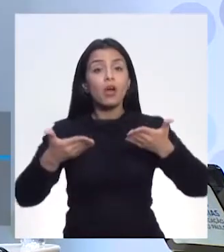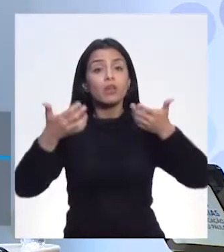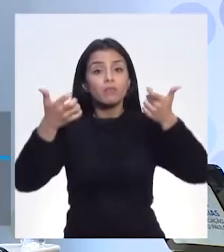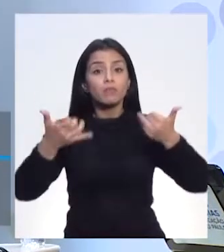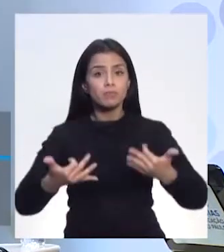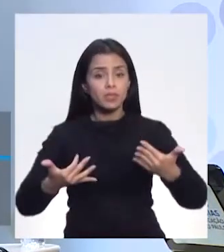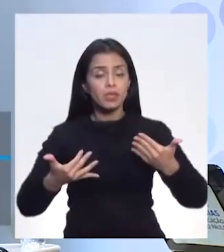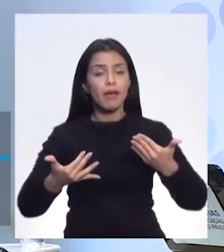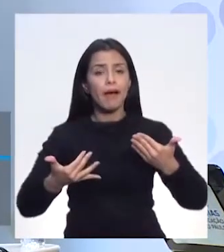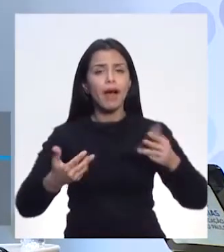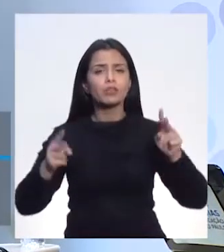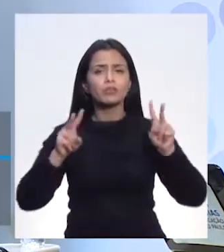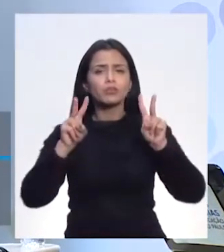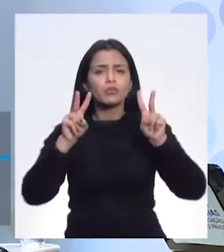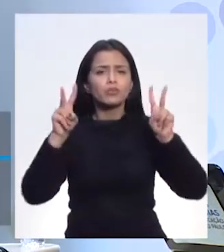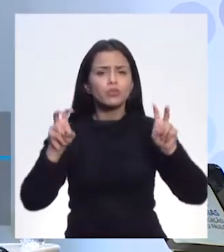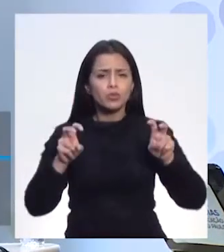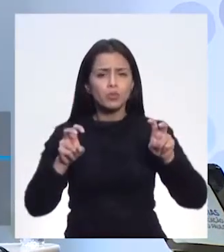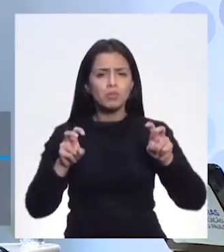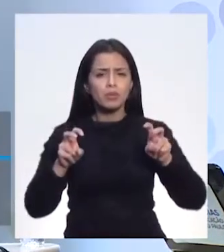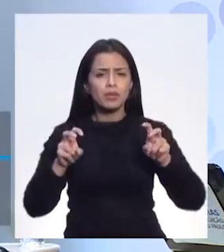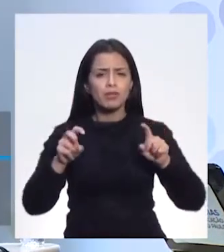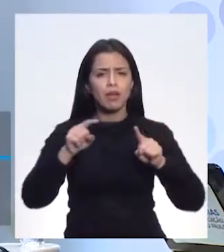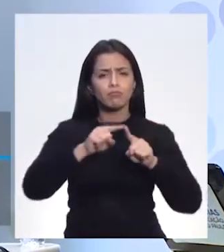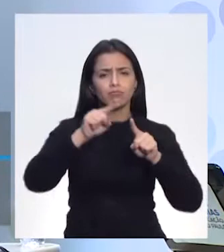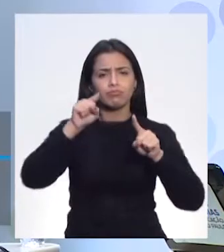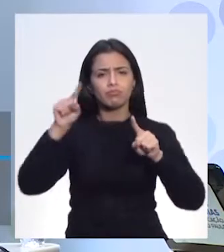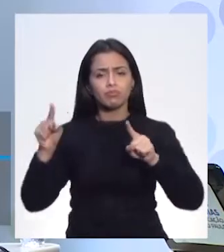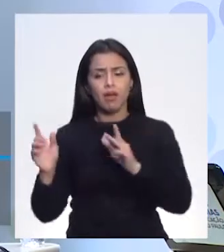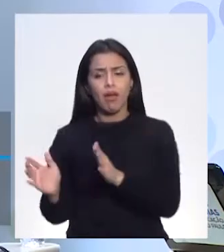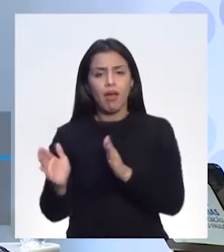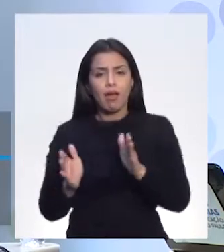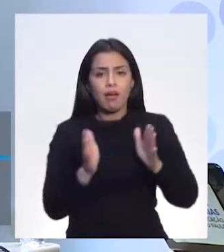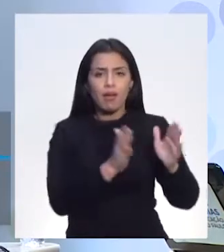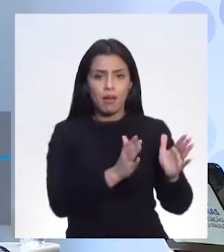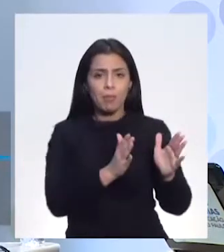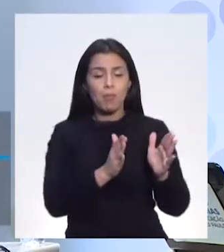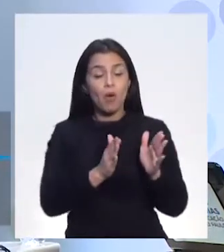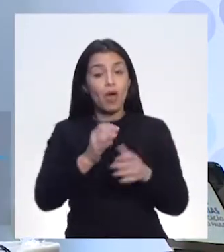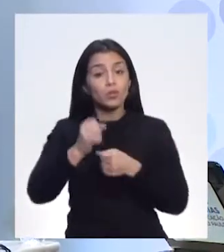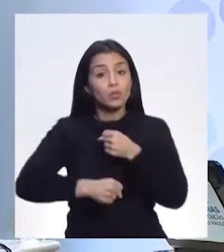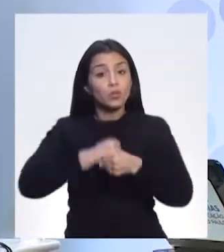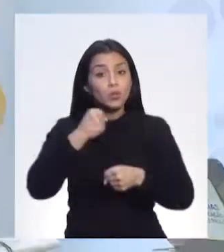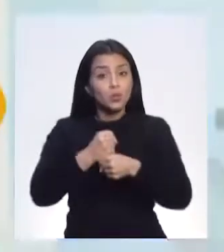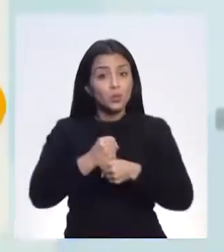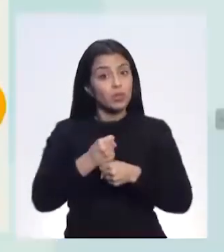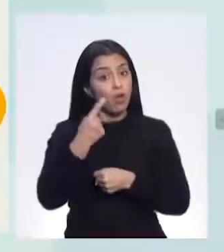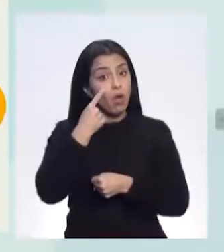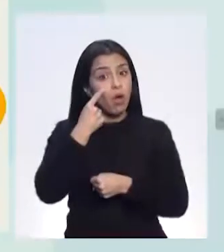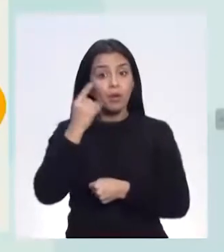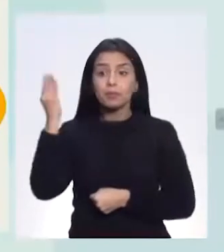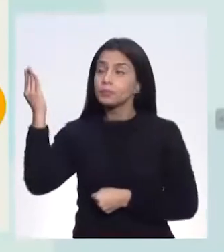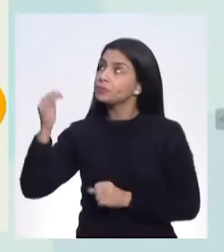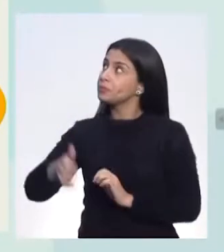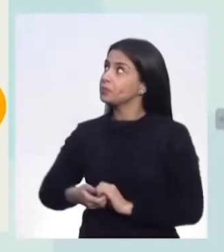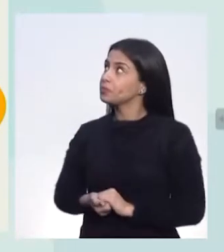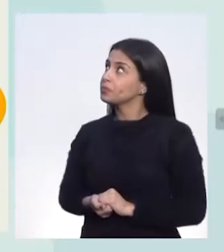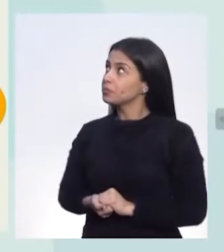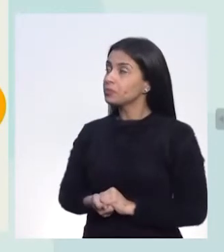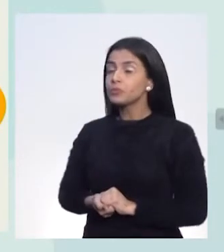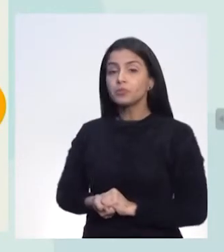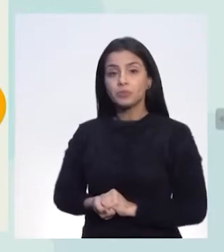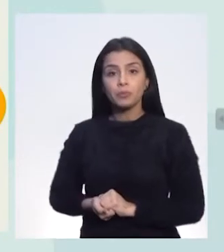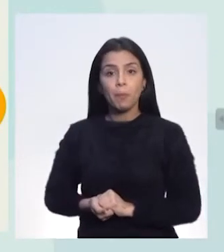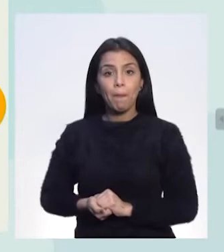falando para vocês a respeito das estações do ano. Então, por favor, o slide das estações do ano para eles. Ok,